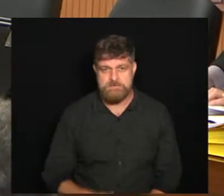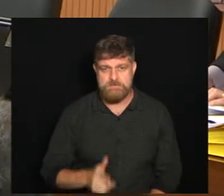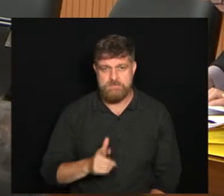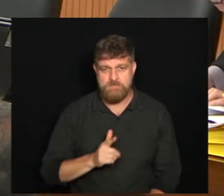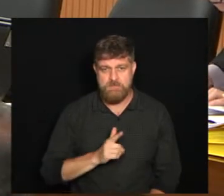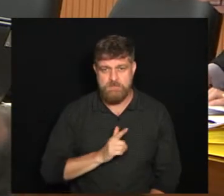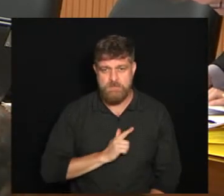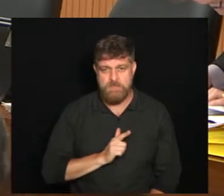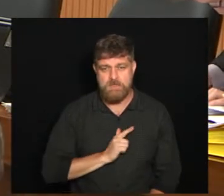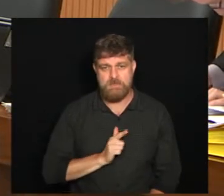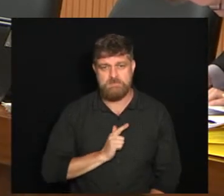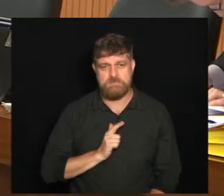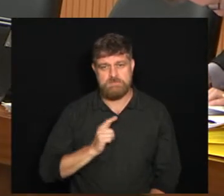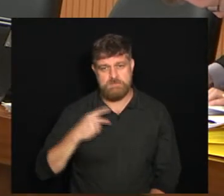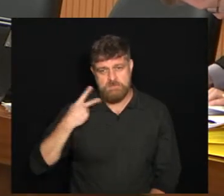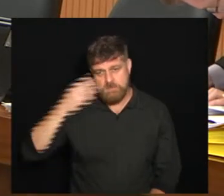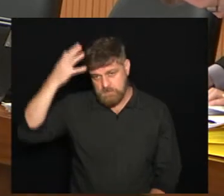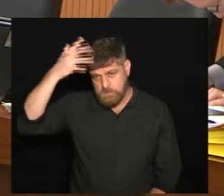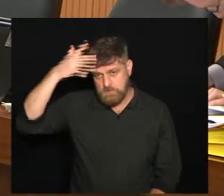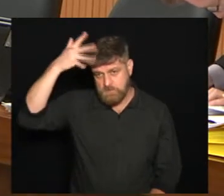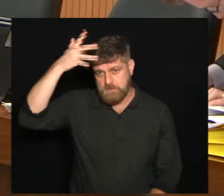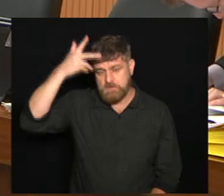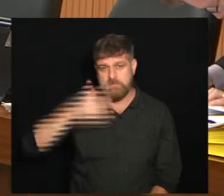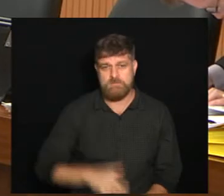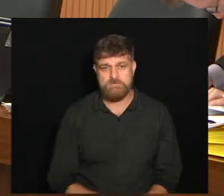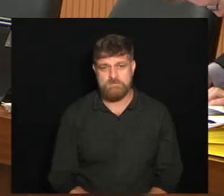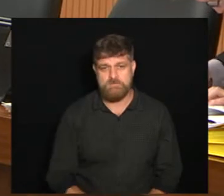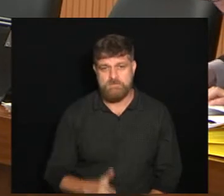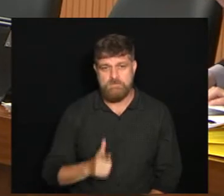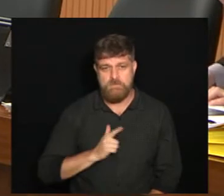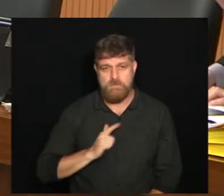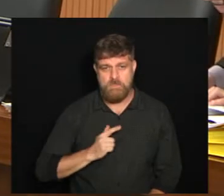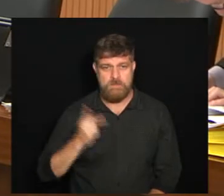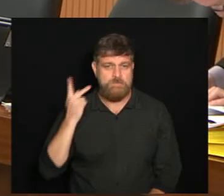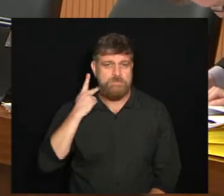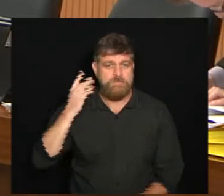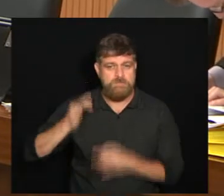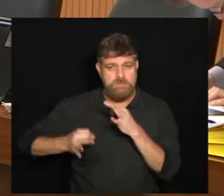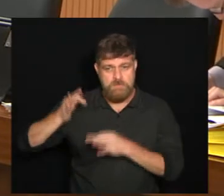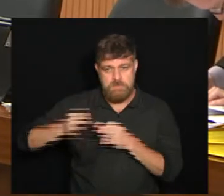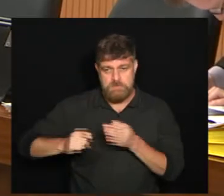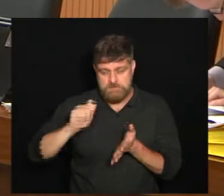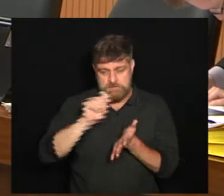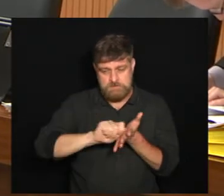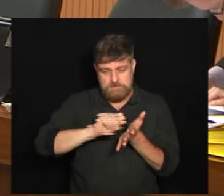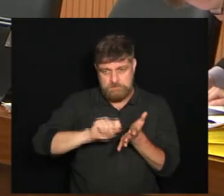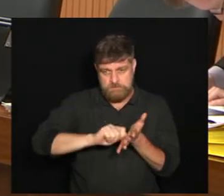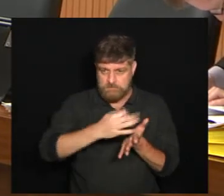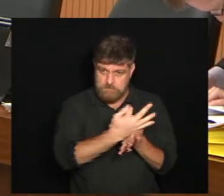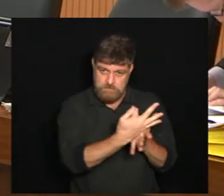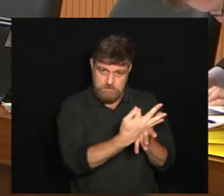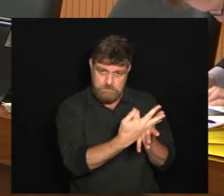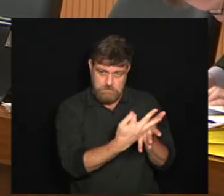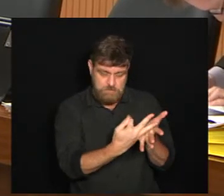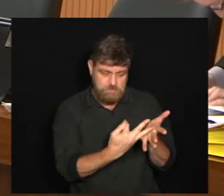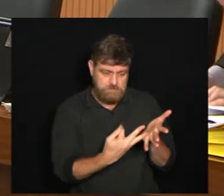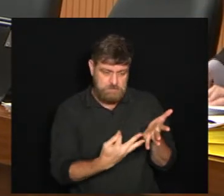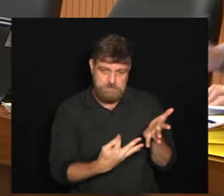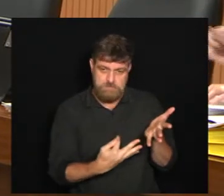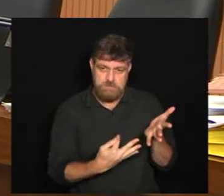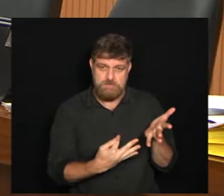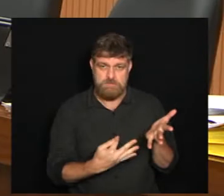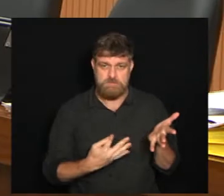temos, vereador Rodrigo, a Procuradoria está acabando de fazer a redação do